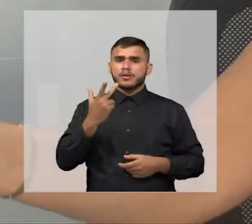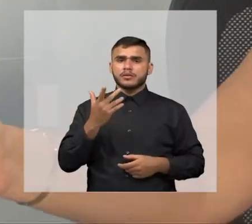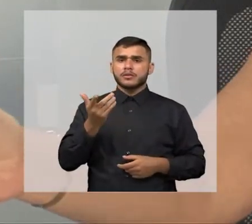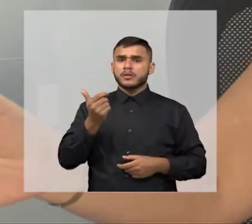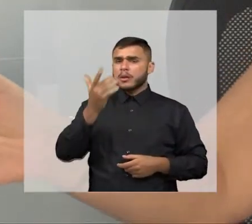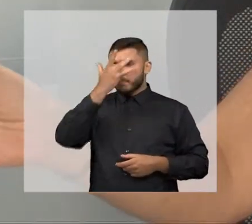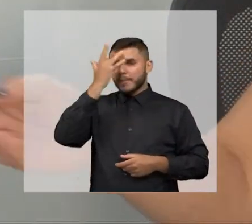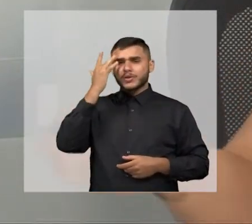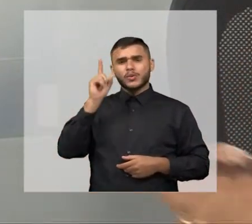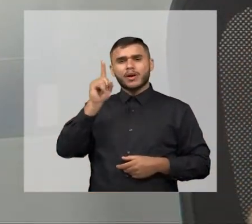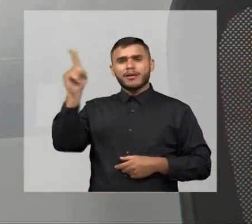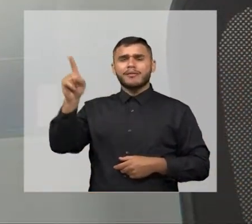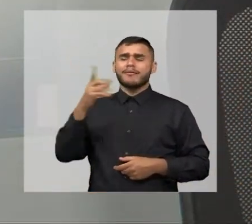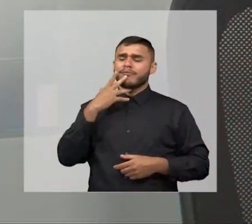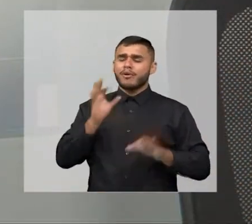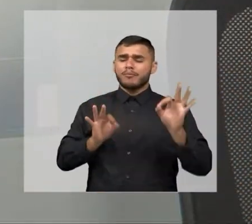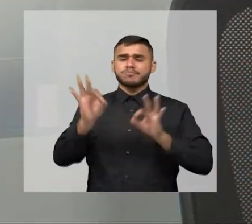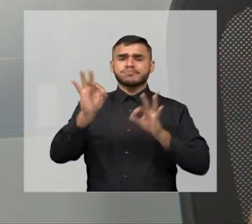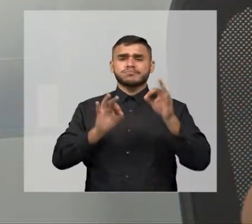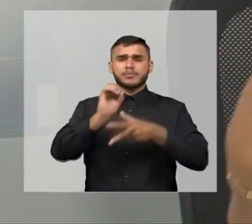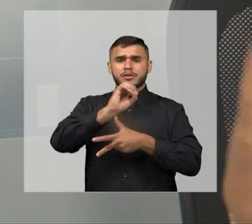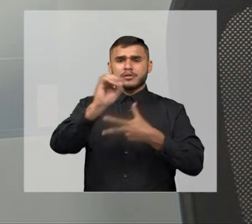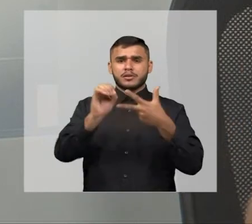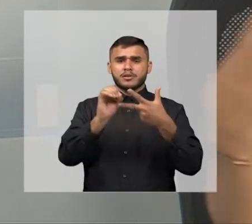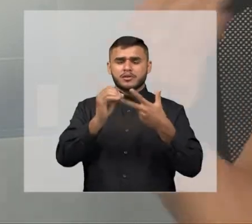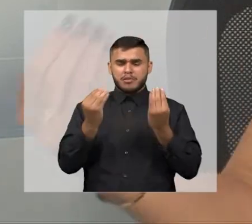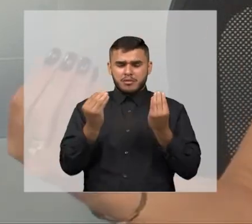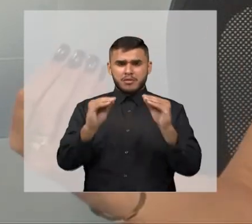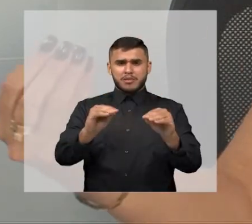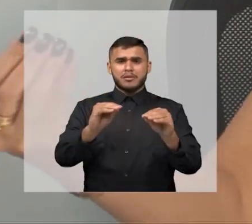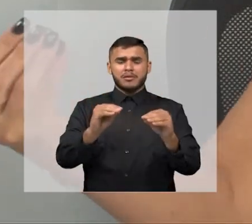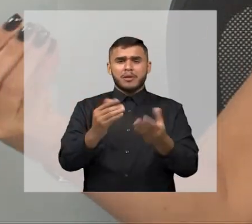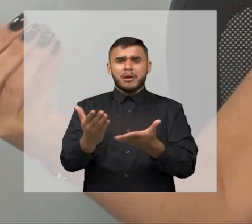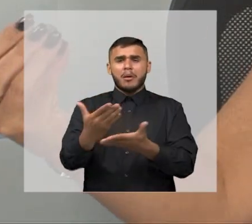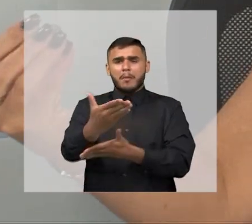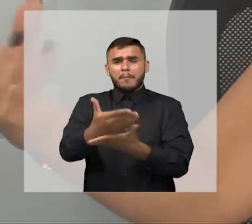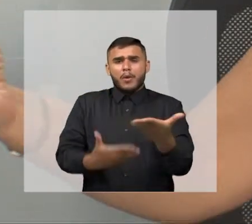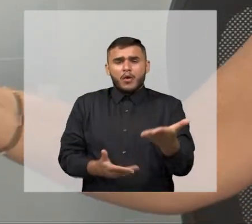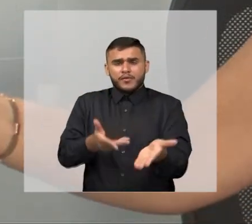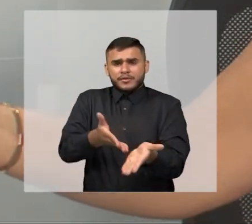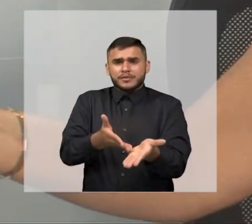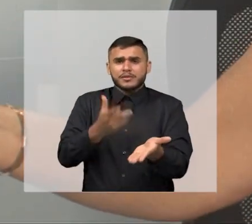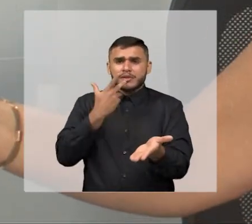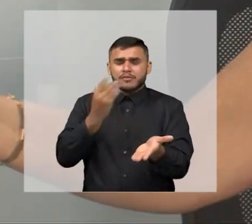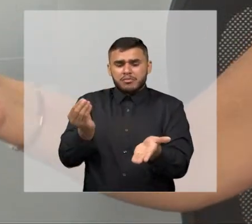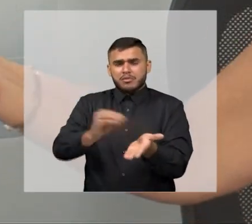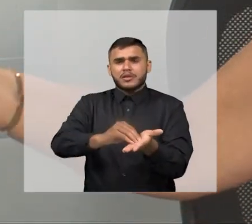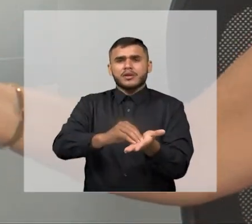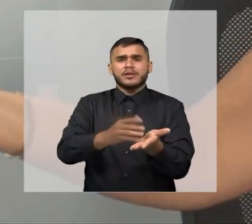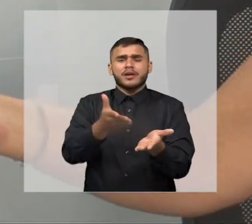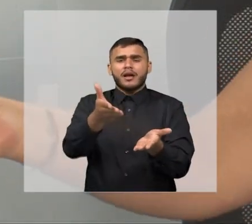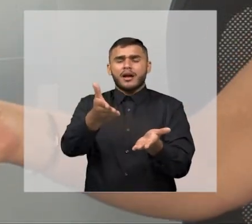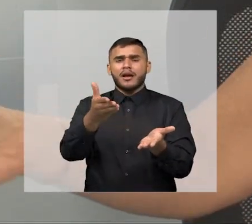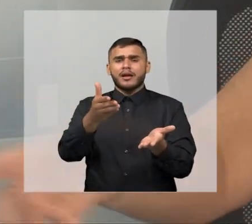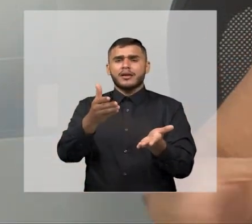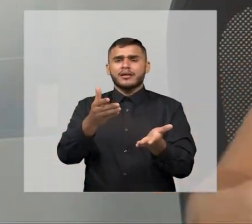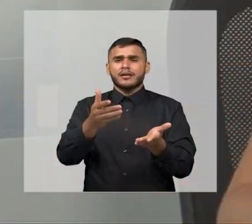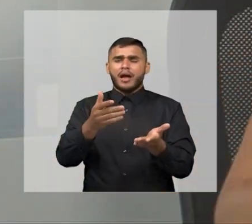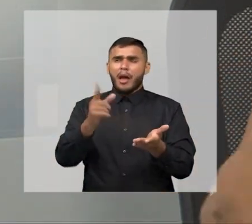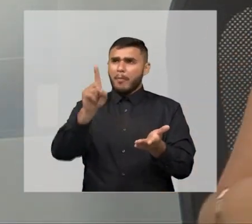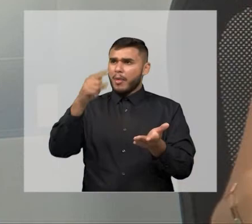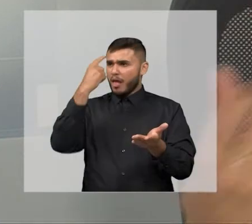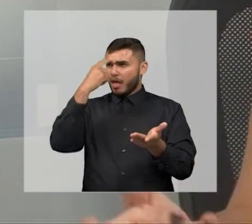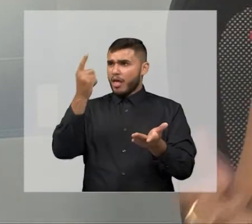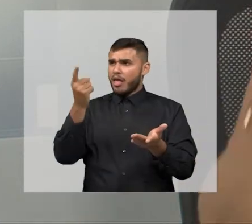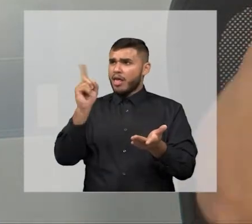do Enem, por causa da briga, da história da mulher ter colocado um dialeto dos gays, né? Ele